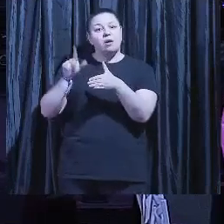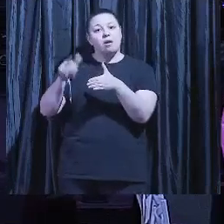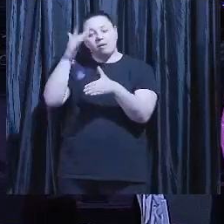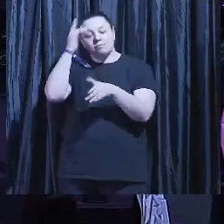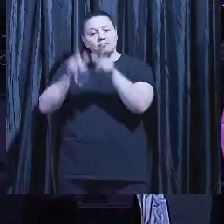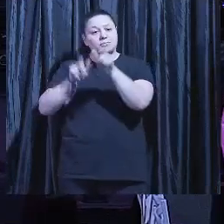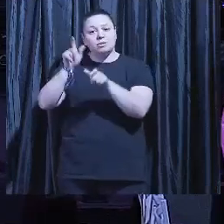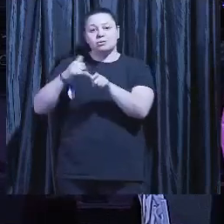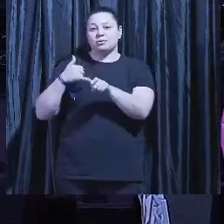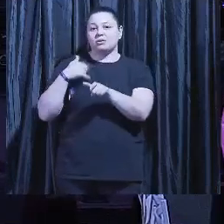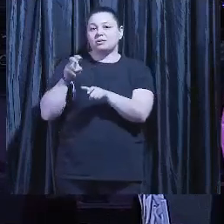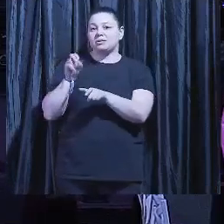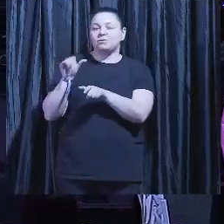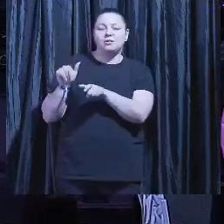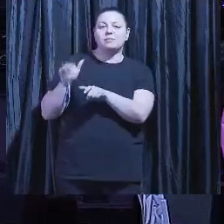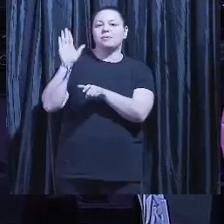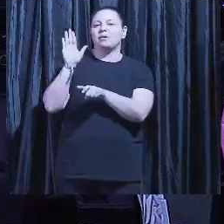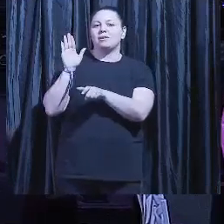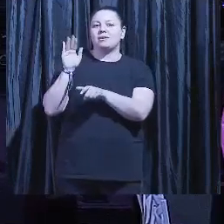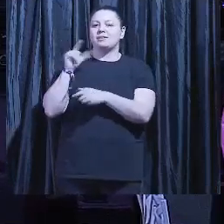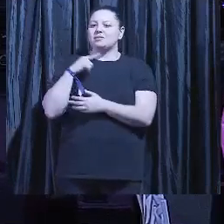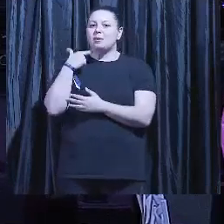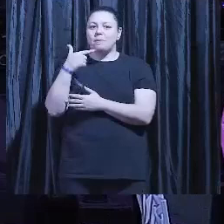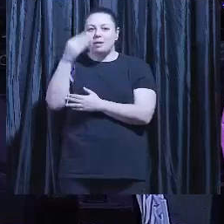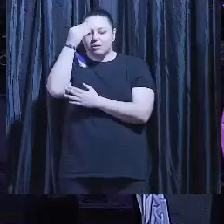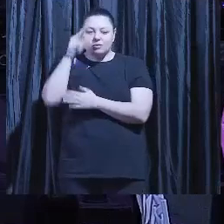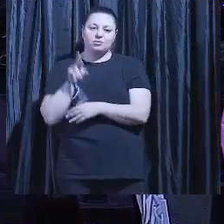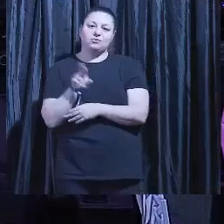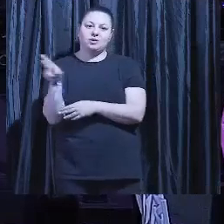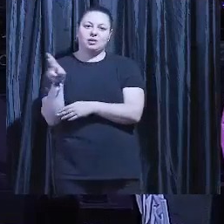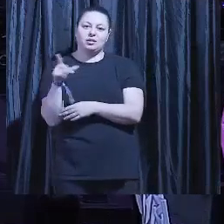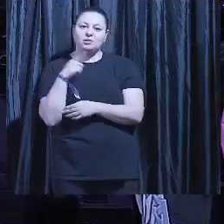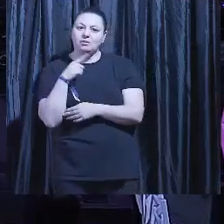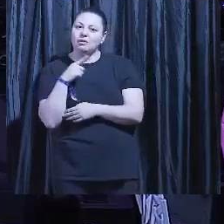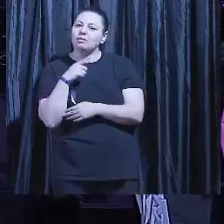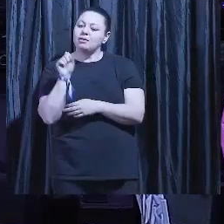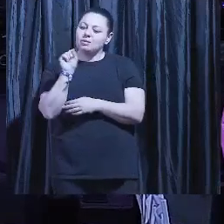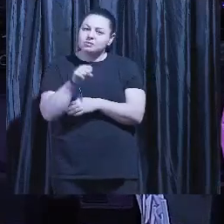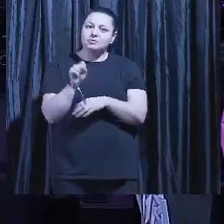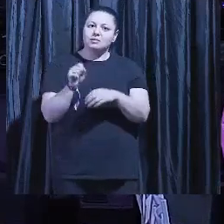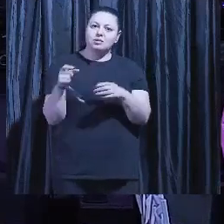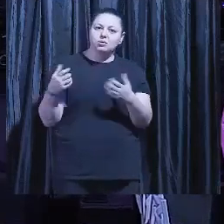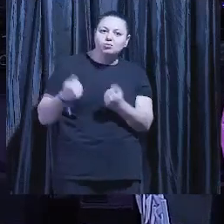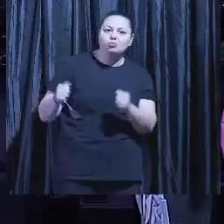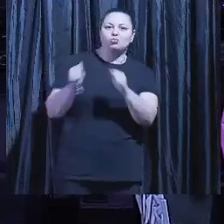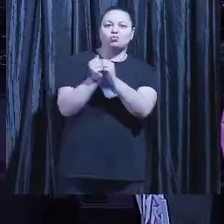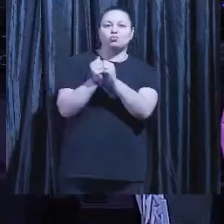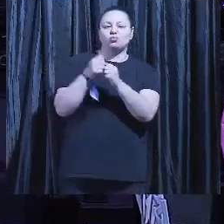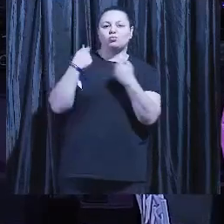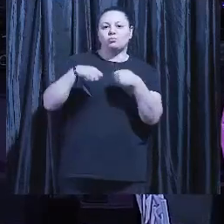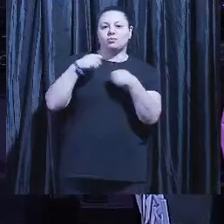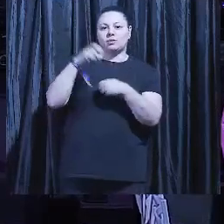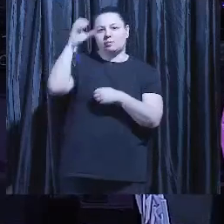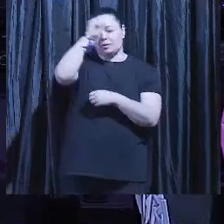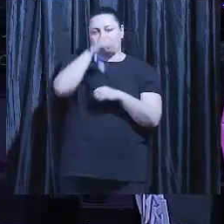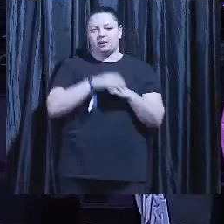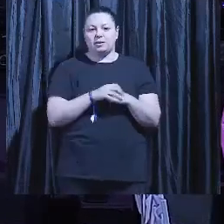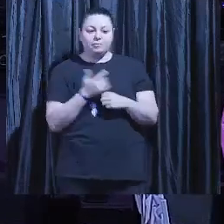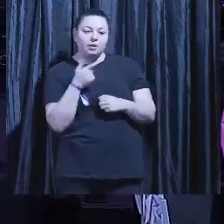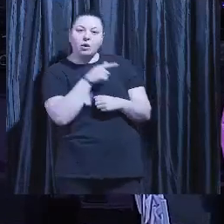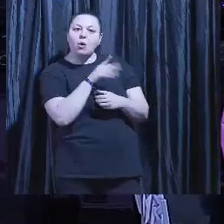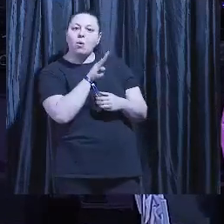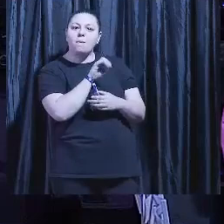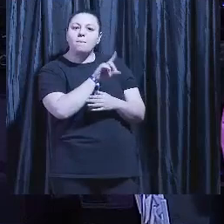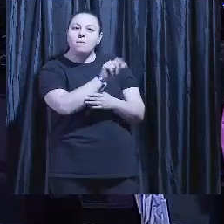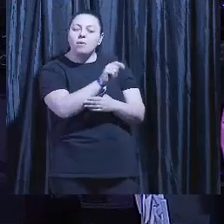linguagem completamente diferente. Então, ele trouxe a realidade junto para a gente poder aprender e construir. Com o Bola, outra